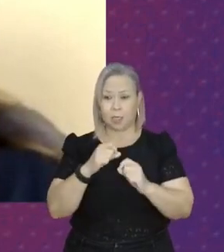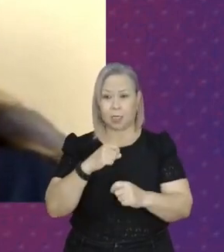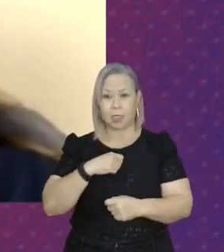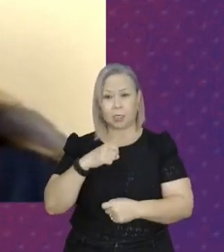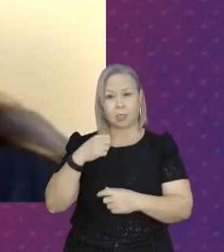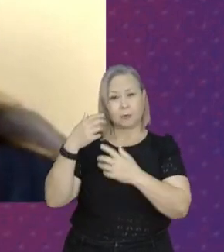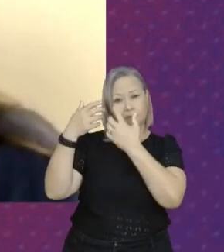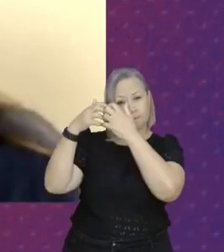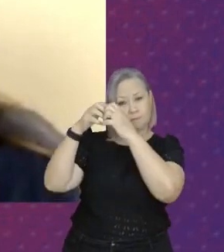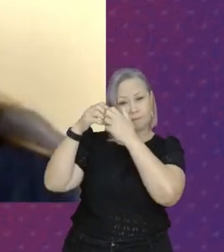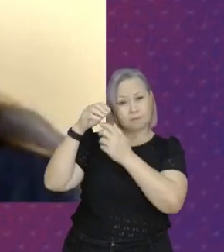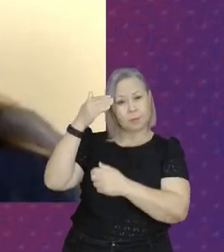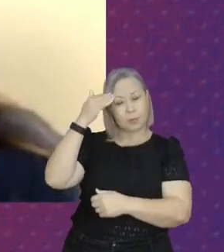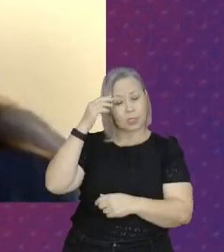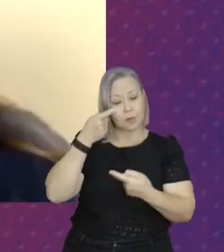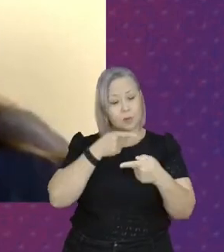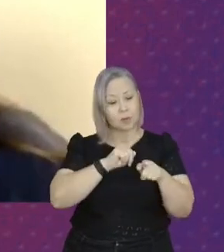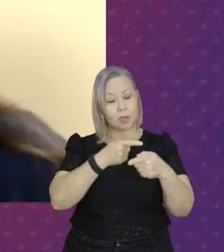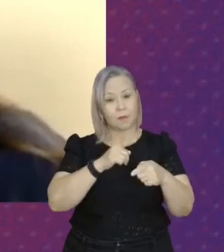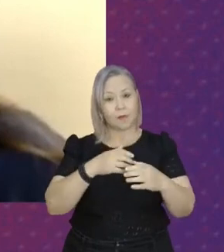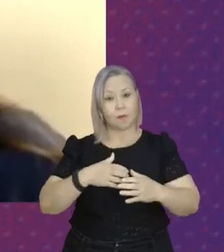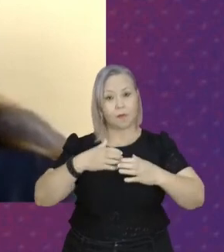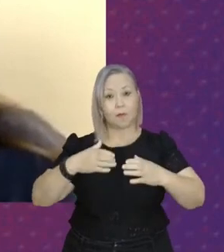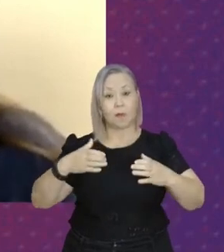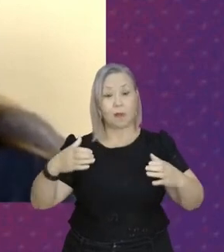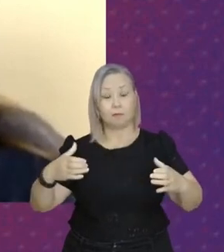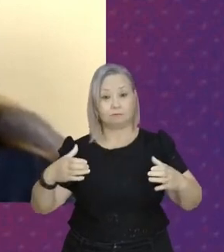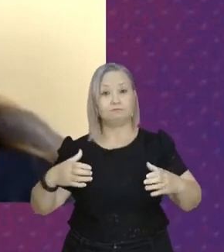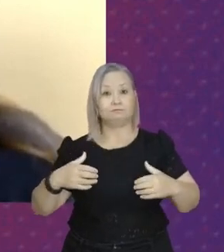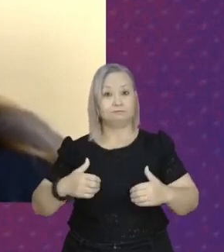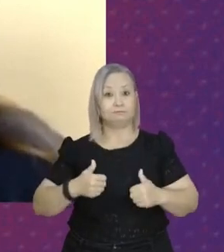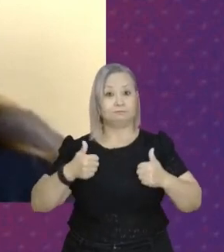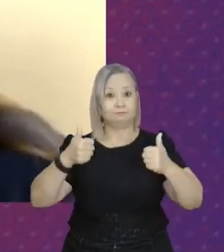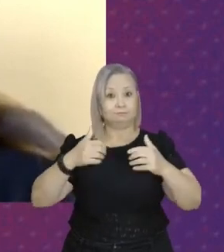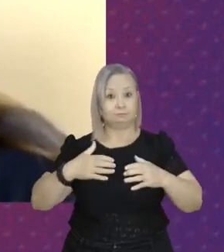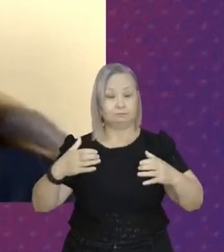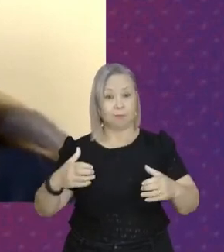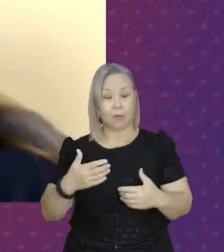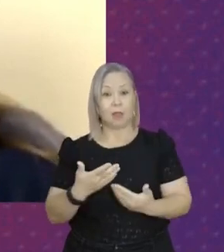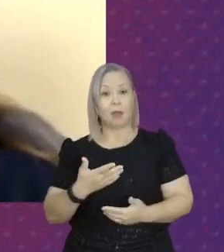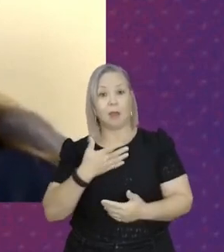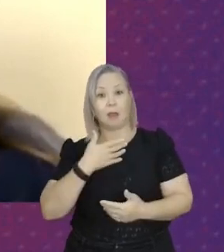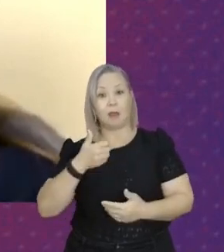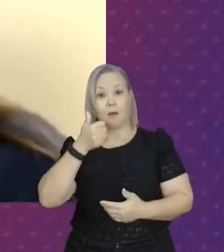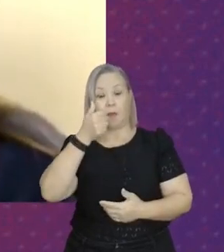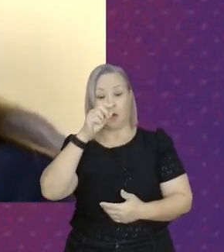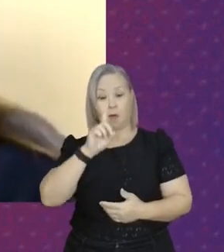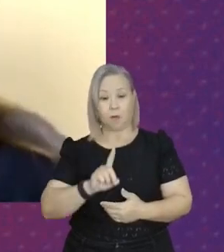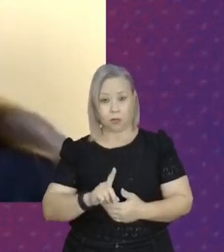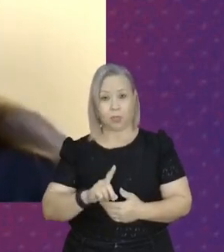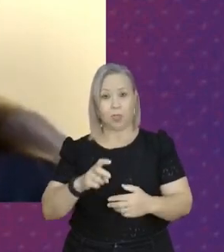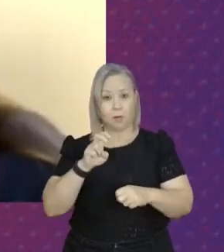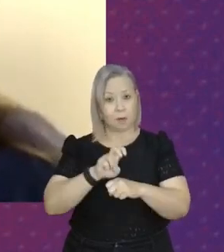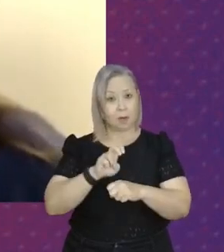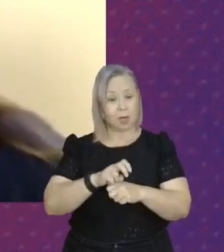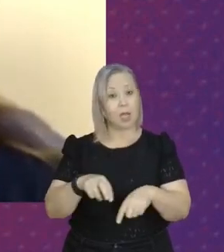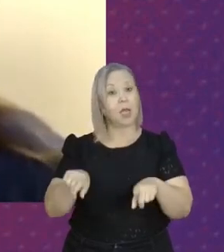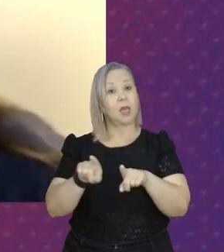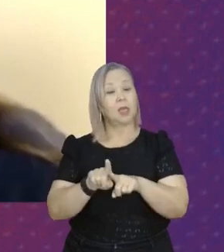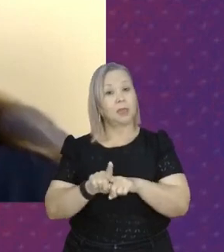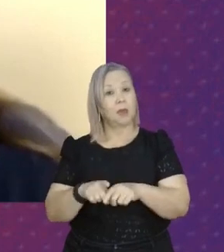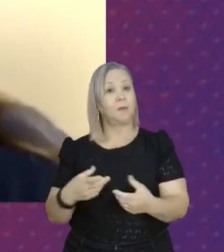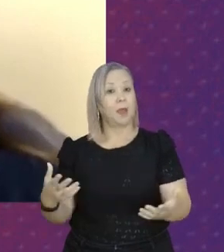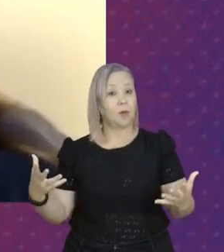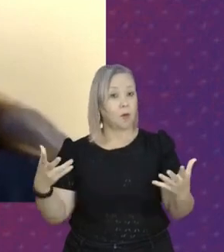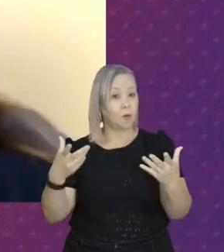que o desafio é a expansão do direito à creche, mas essa perspectiva de expansão com qualidade, com